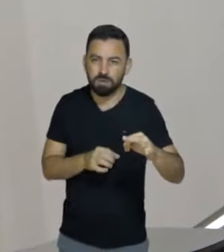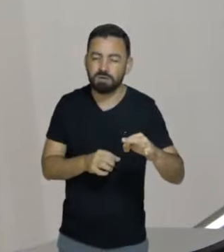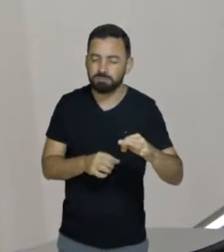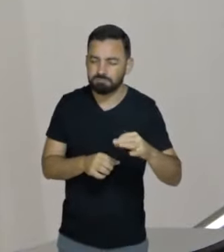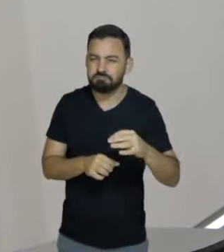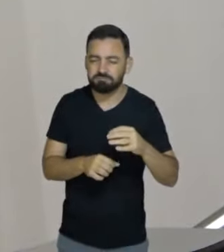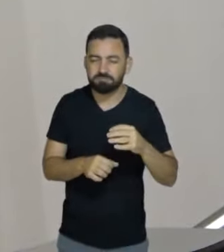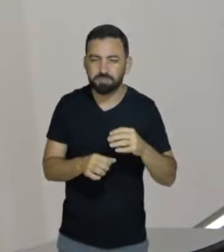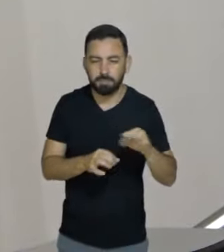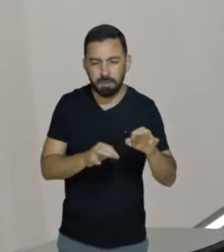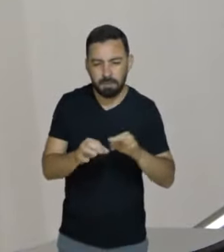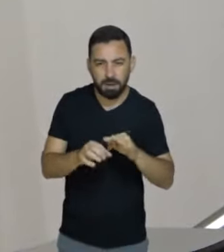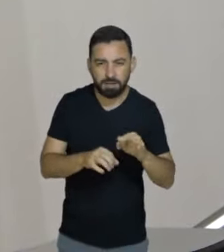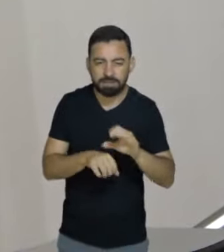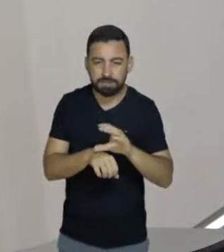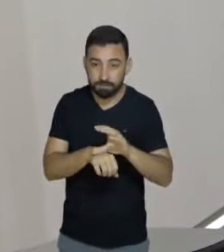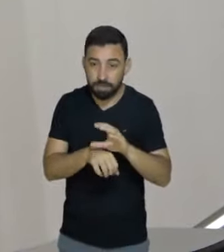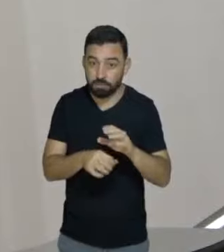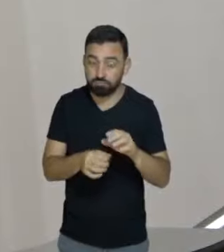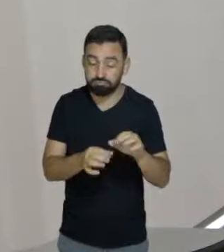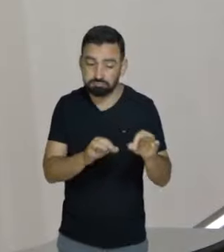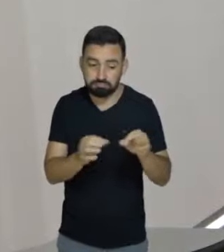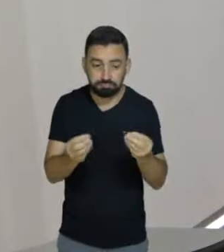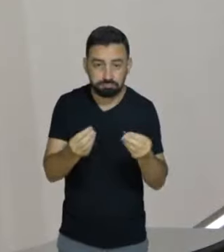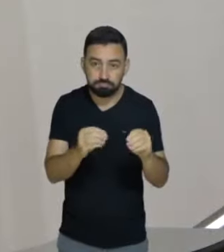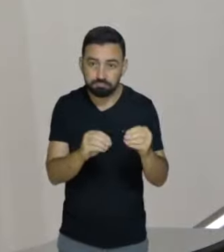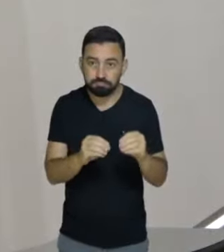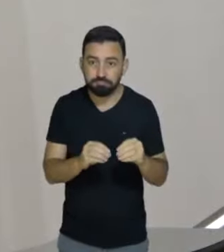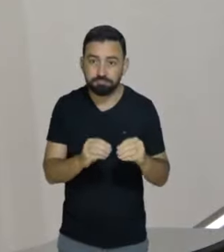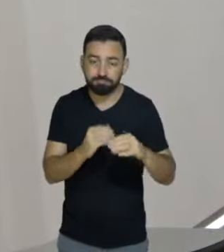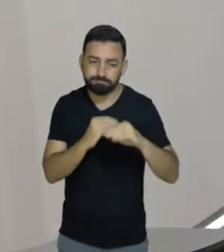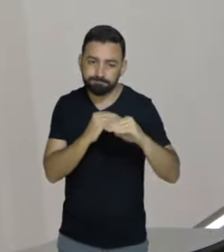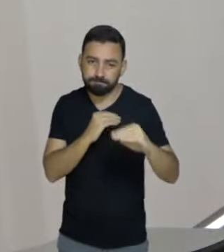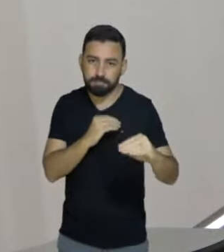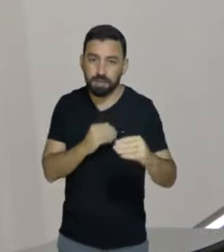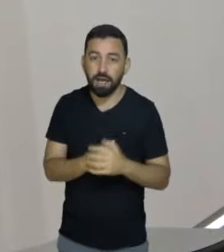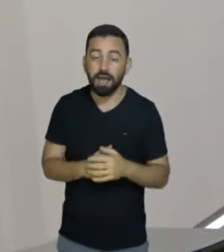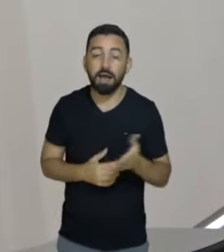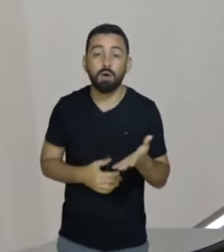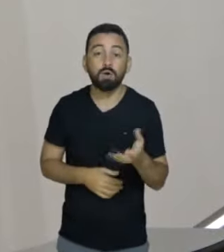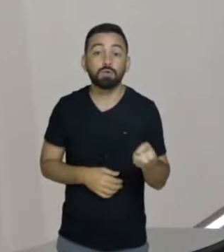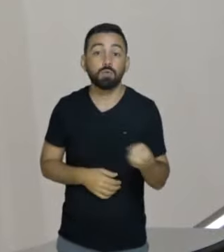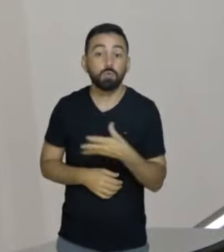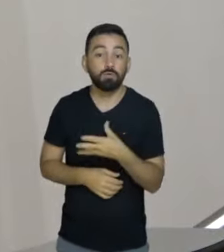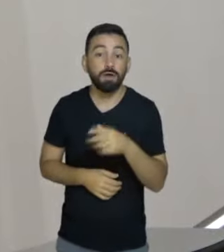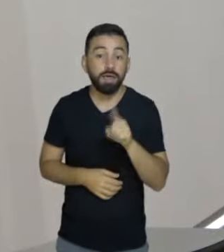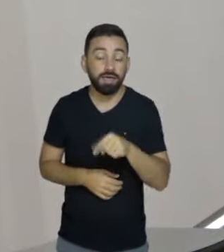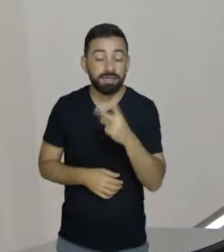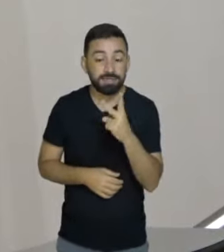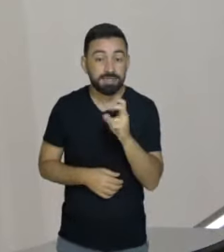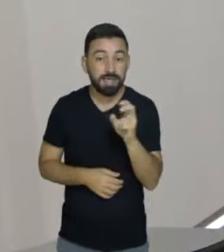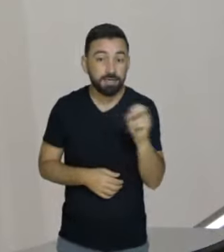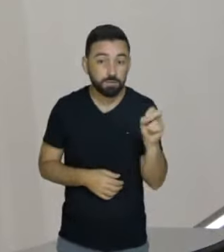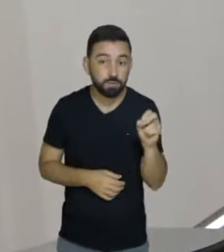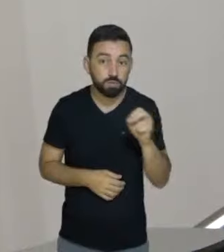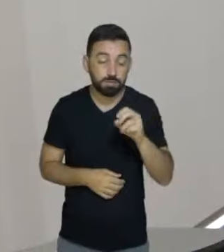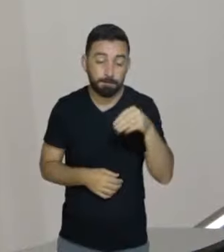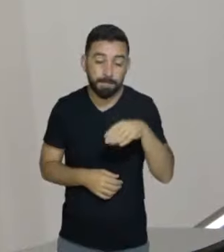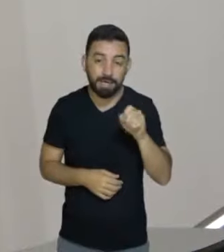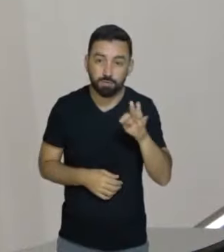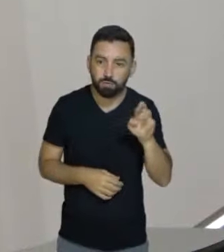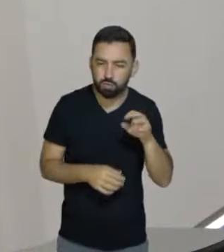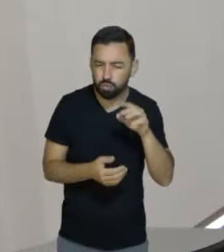E a ideia agora, com uma nova usina, é 500 metros por dia.